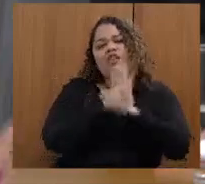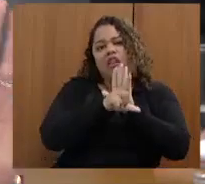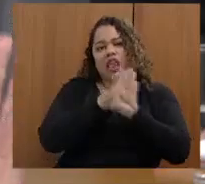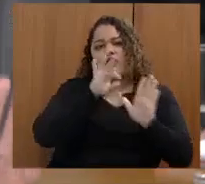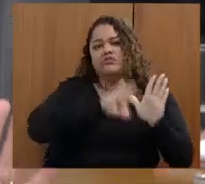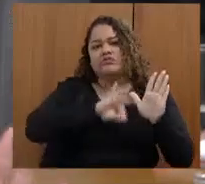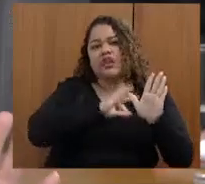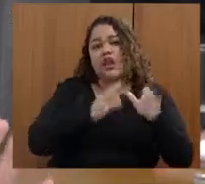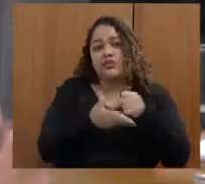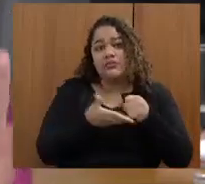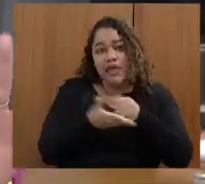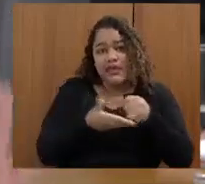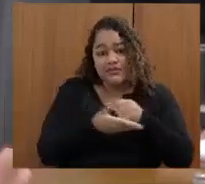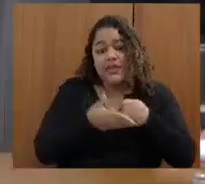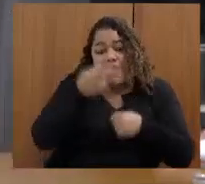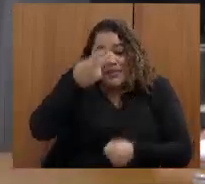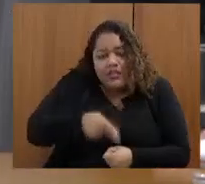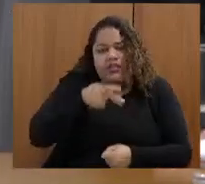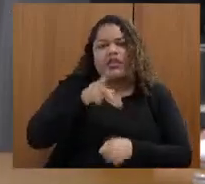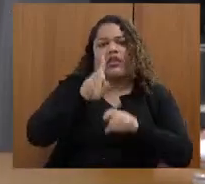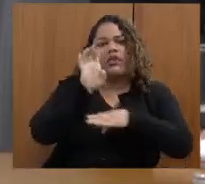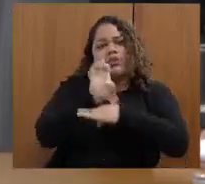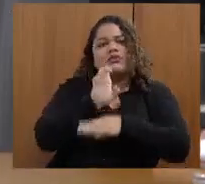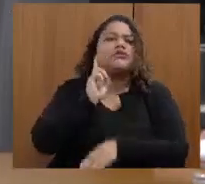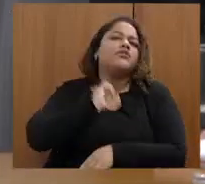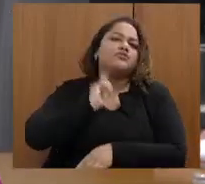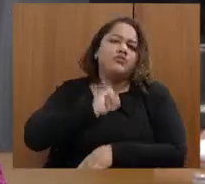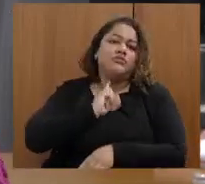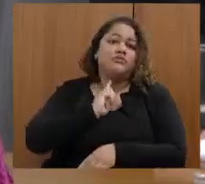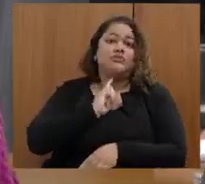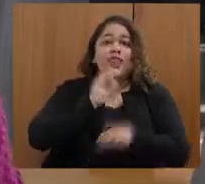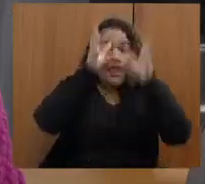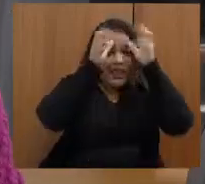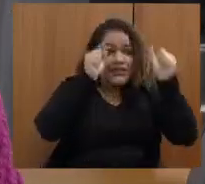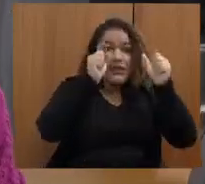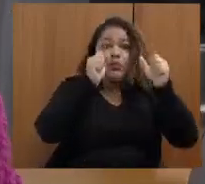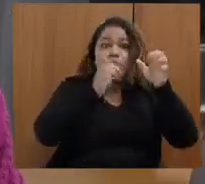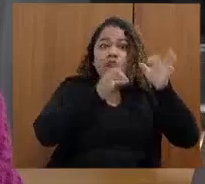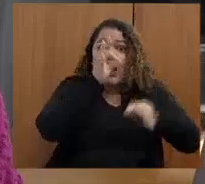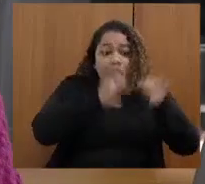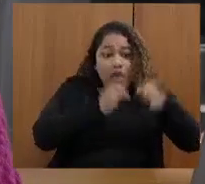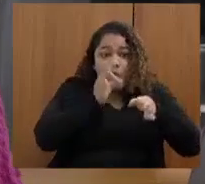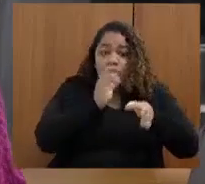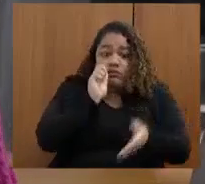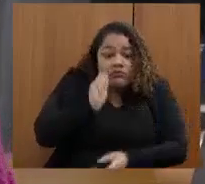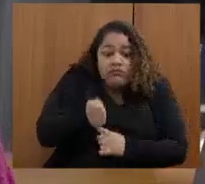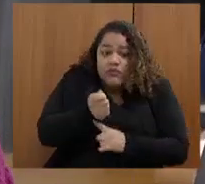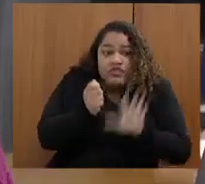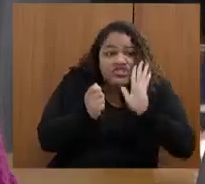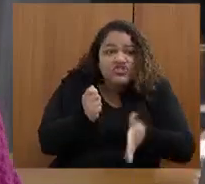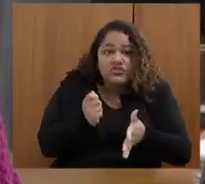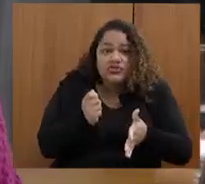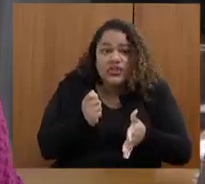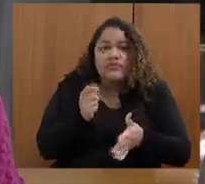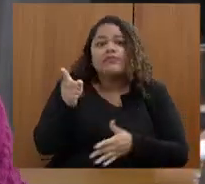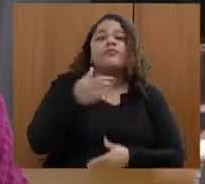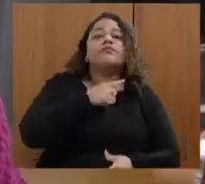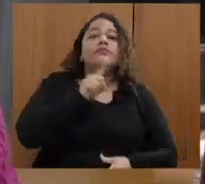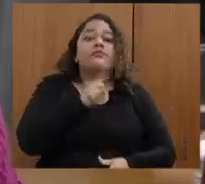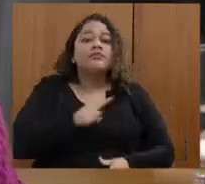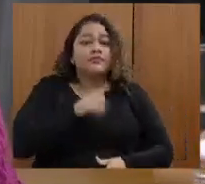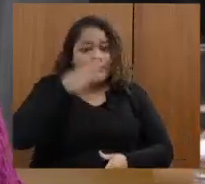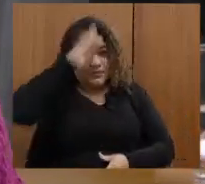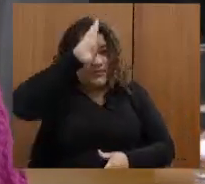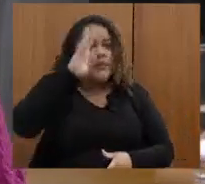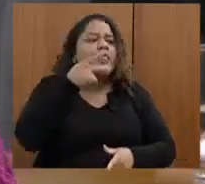é uma decisão final do tribunal nessa ação o governo Zema tentou que a legislação Estadual do piso fosse